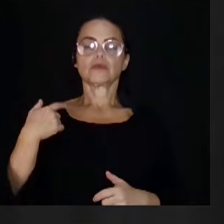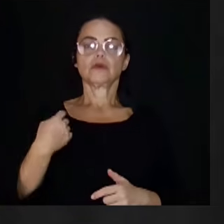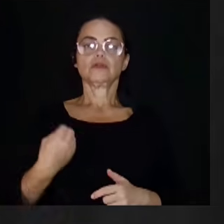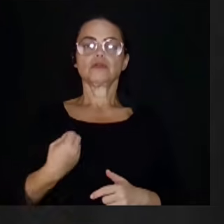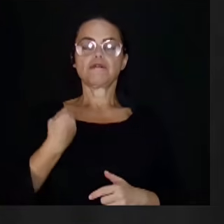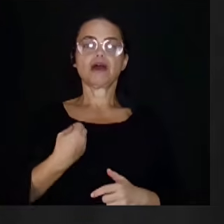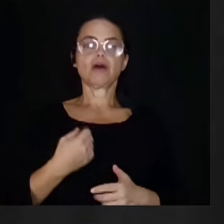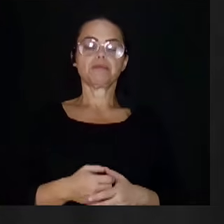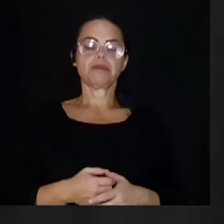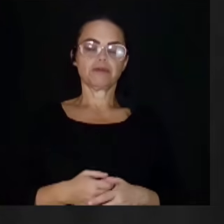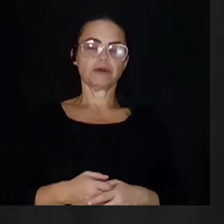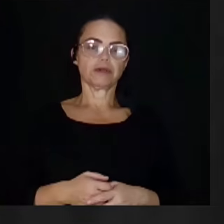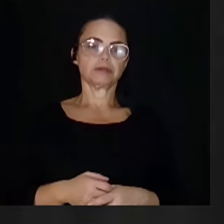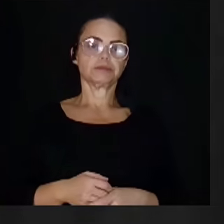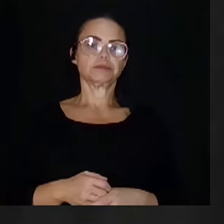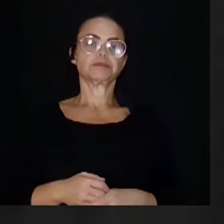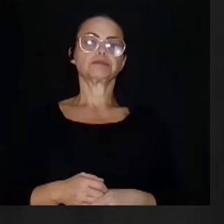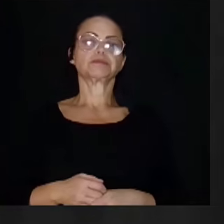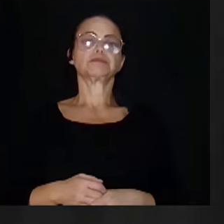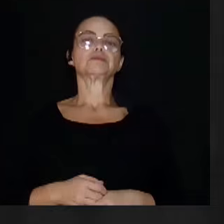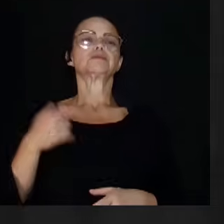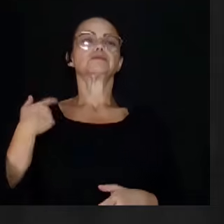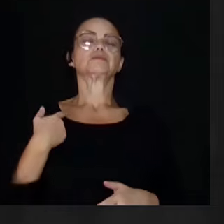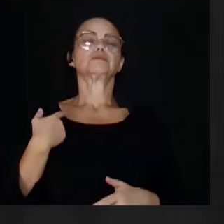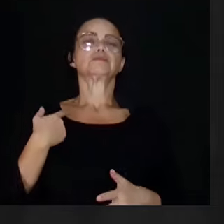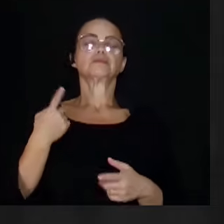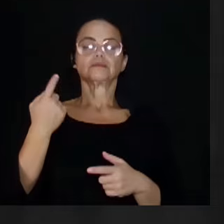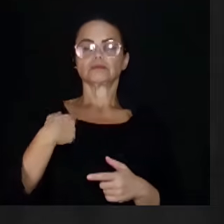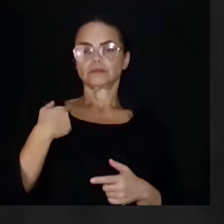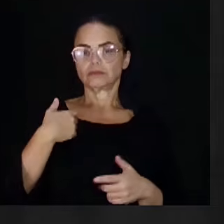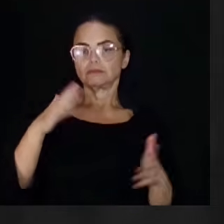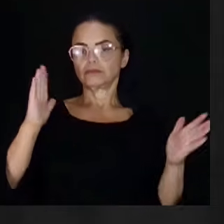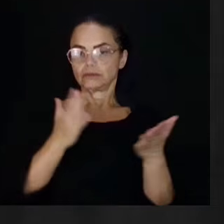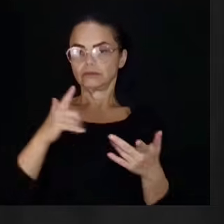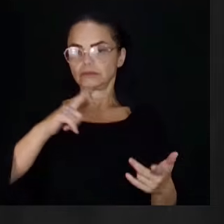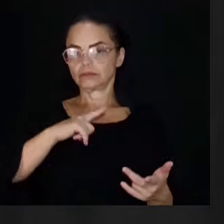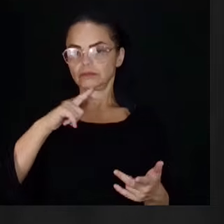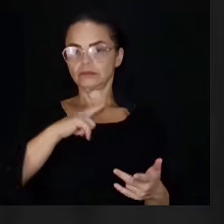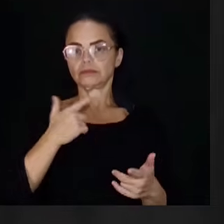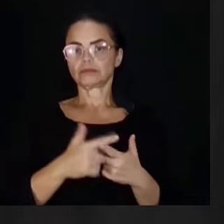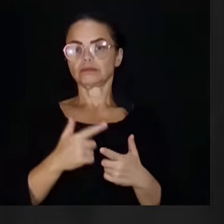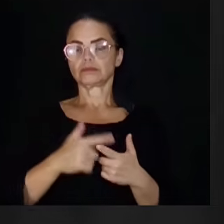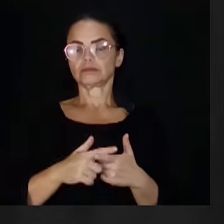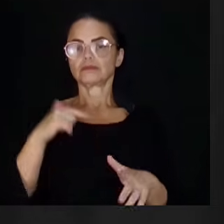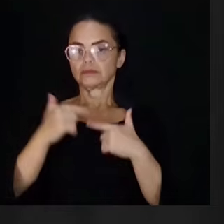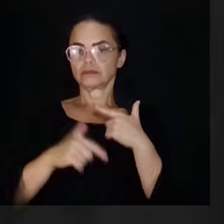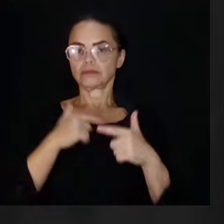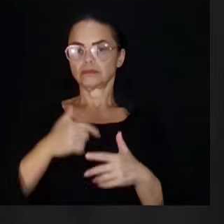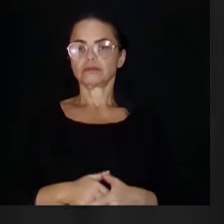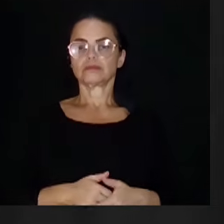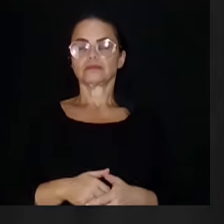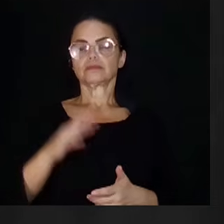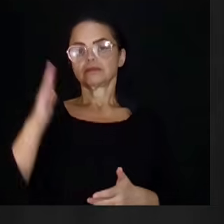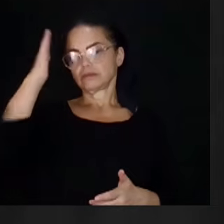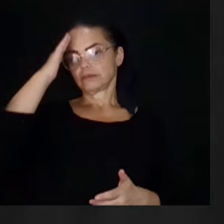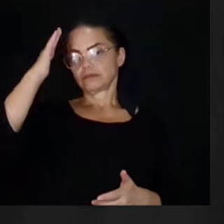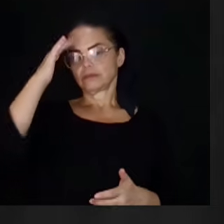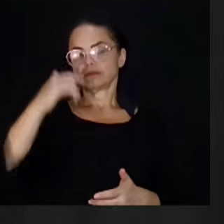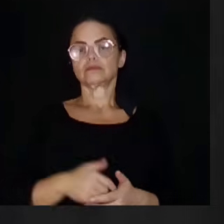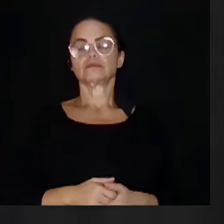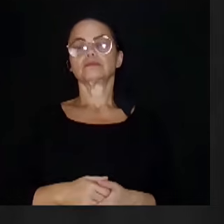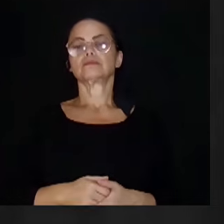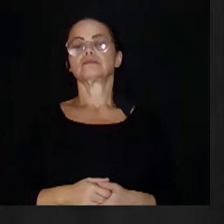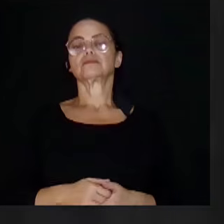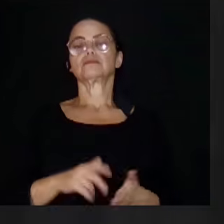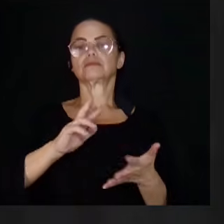precisa, dentro do que a gente tem, né, porque o serviço, a gente entende que em muitas situações ele